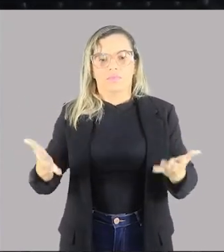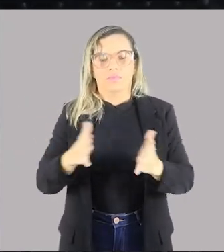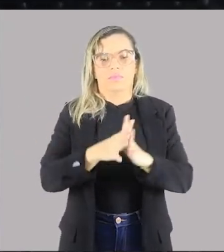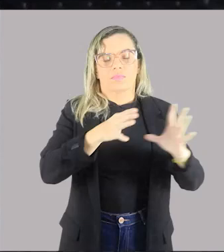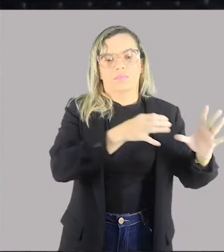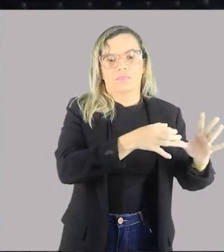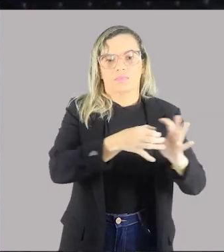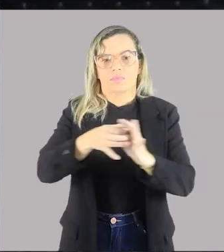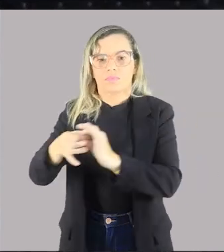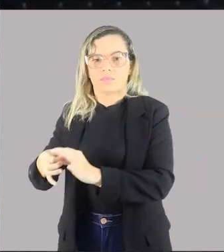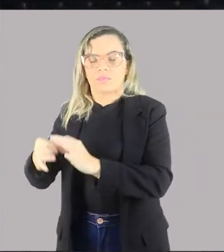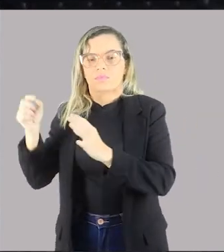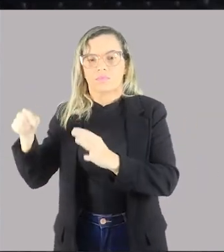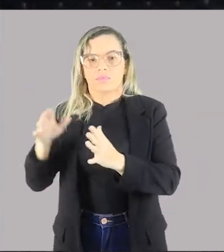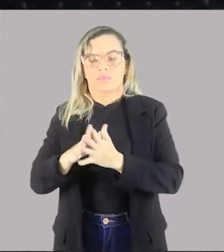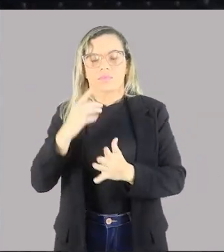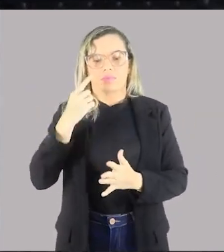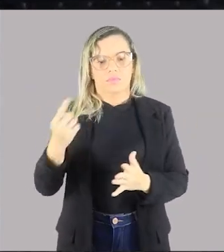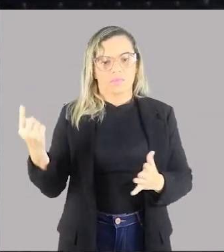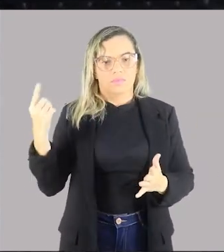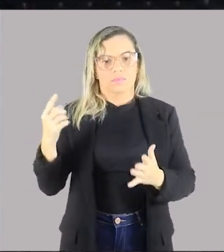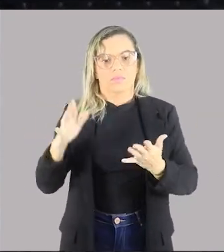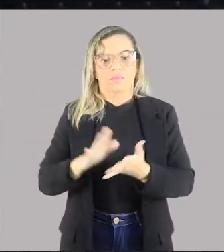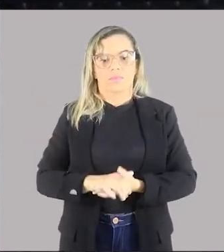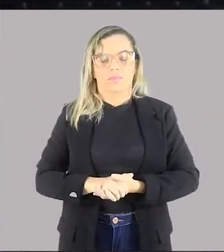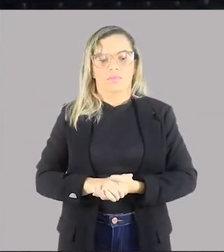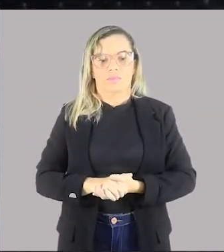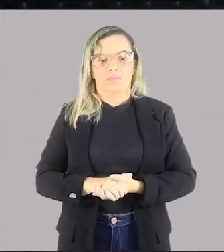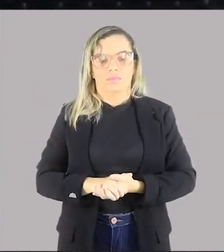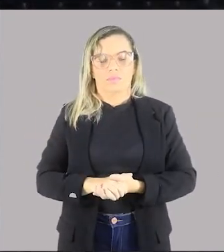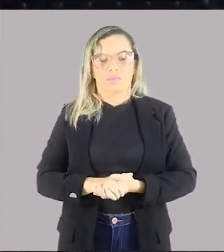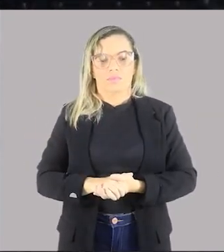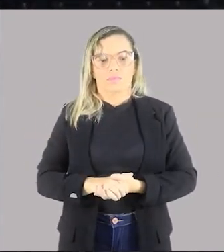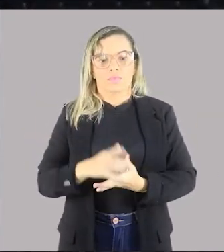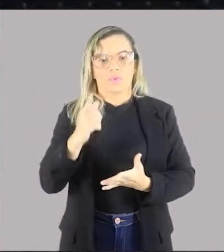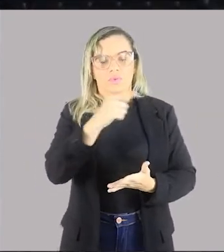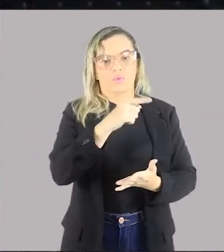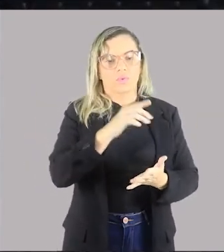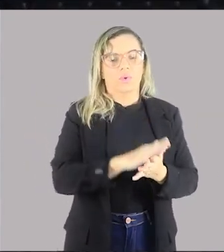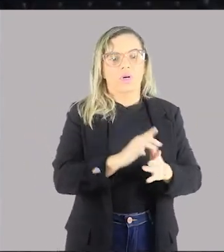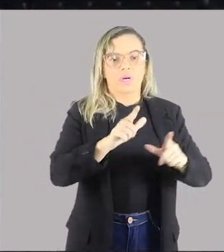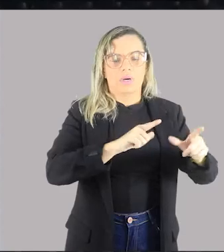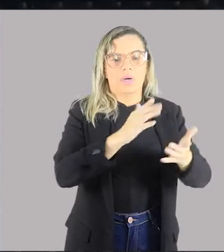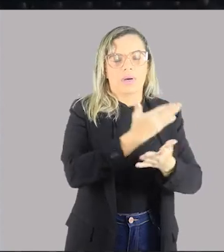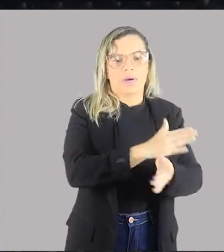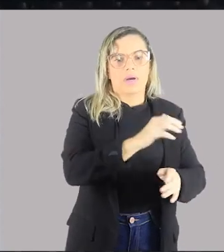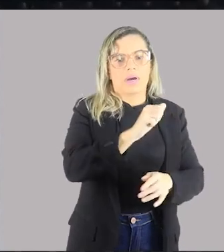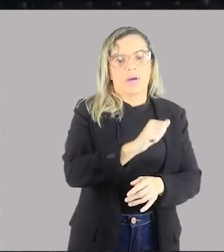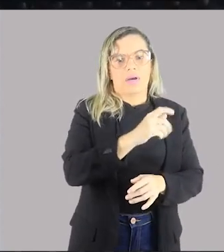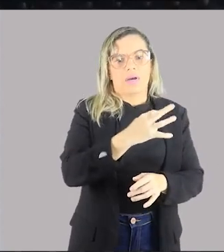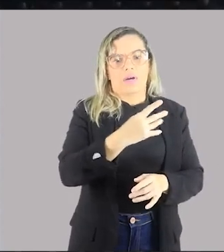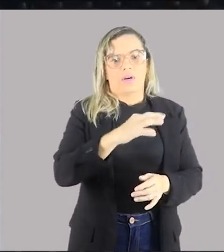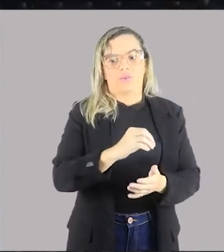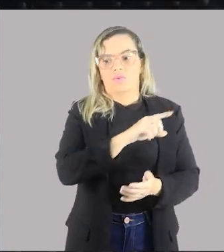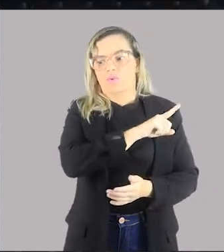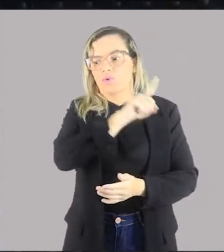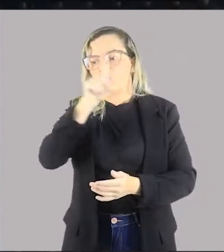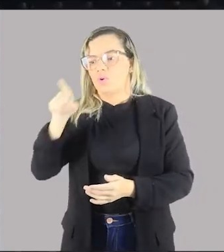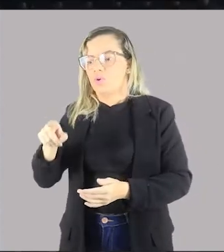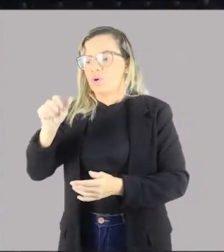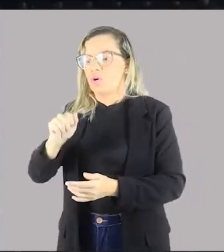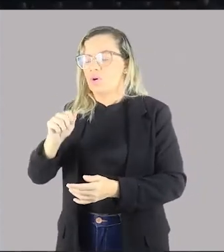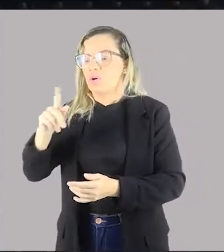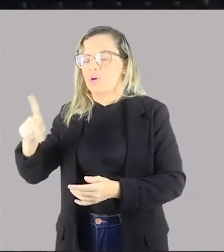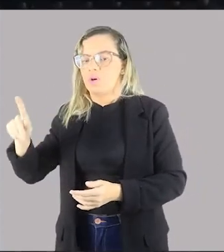situação fática desses servidores é um servidor ativo e outro servidor aposentado,